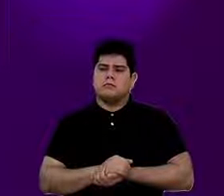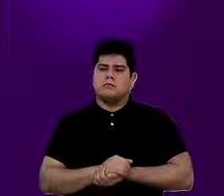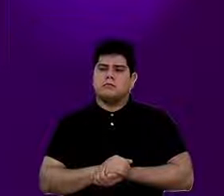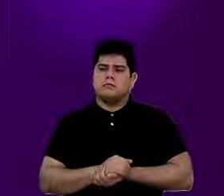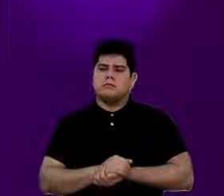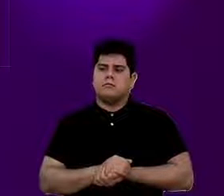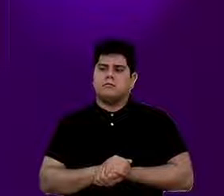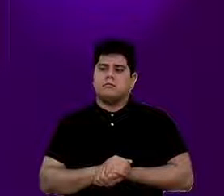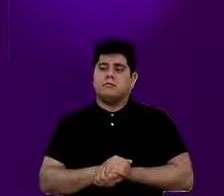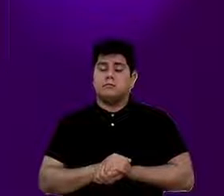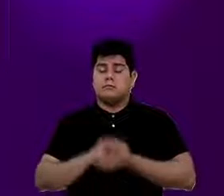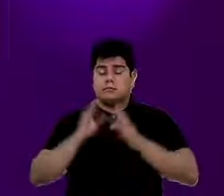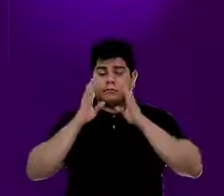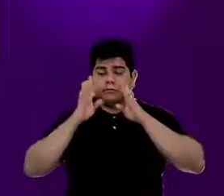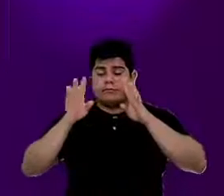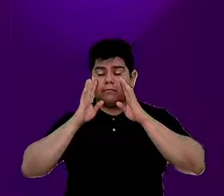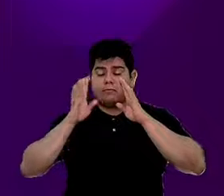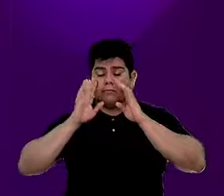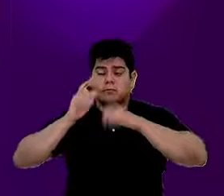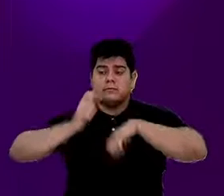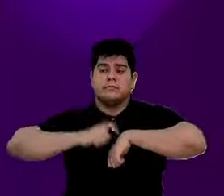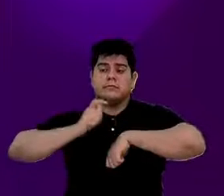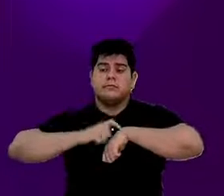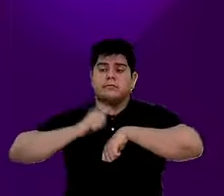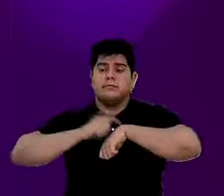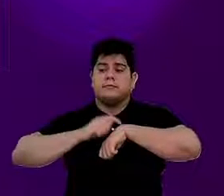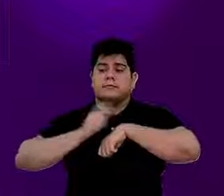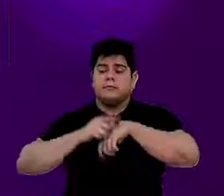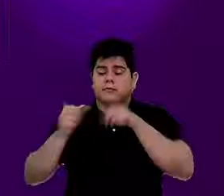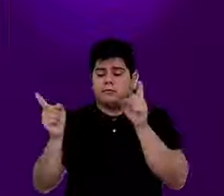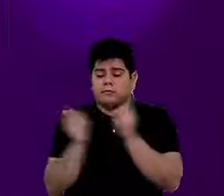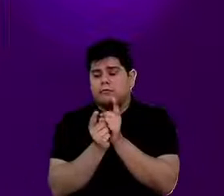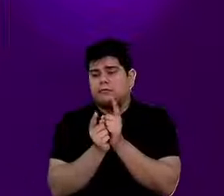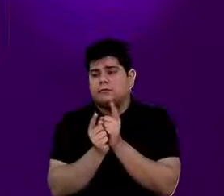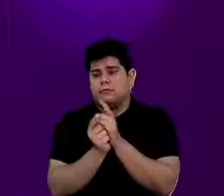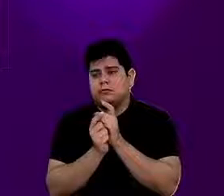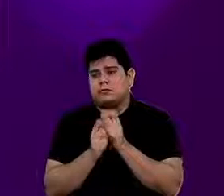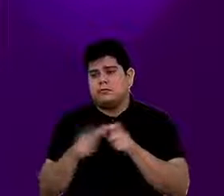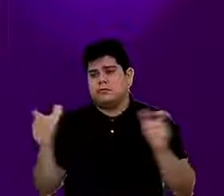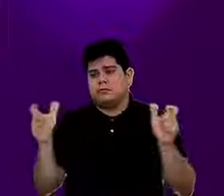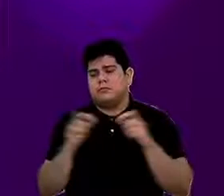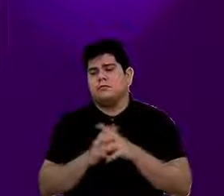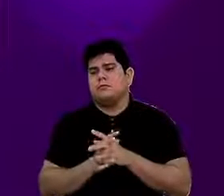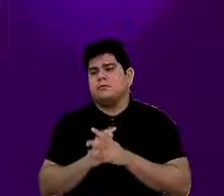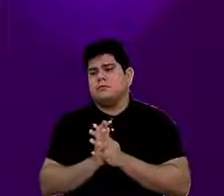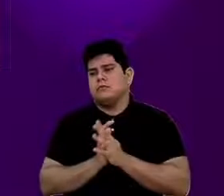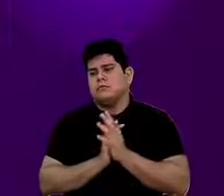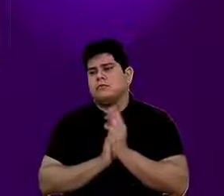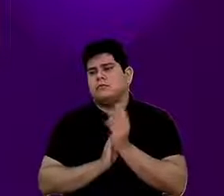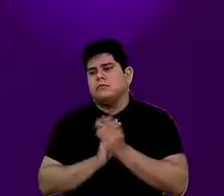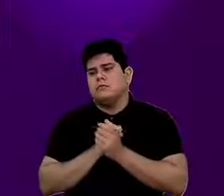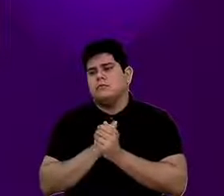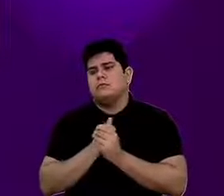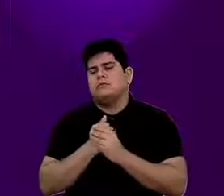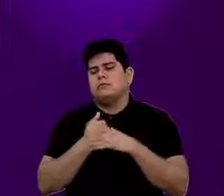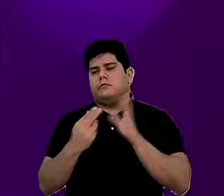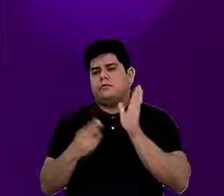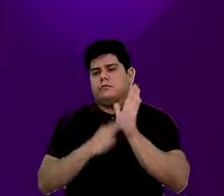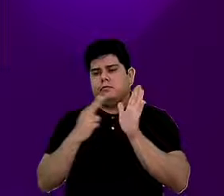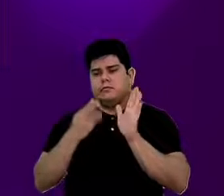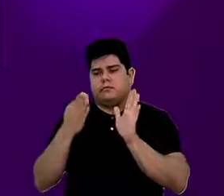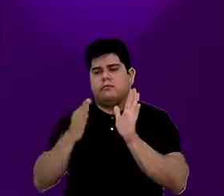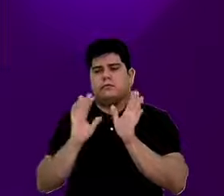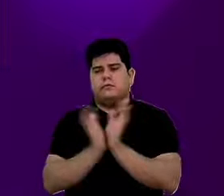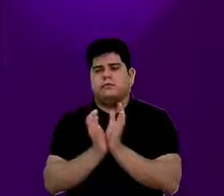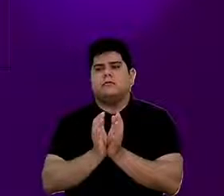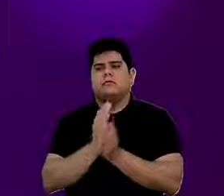comprometida porque o tempo de escuta é muito breve na maior parte das vezes. Esse autor de Harvard, Jerome Groopman, no seu